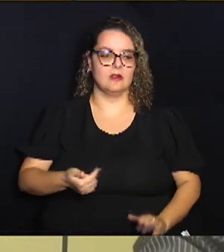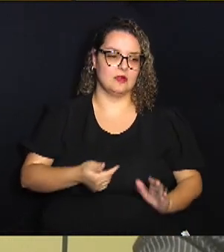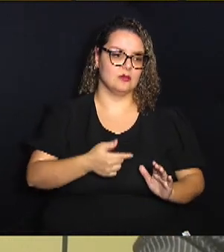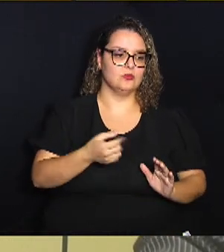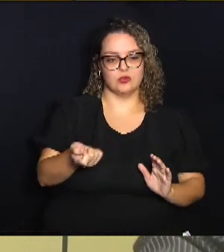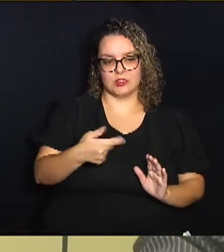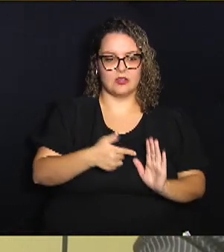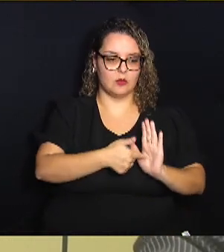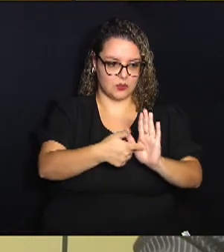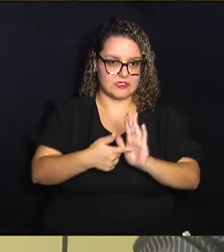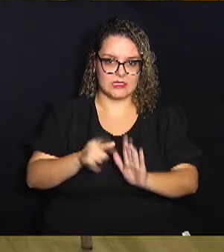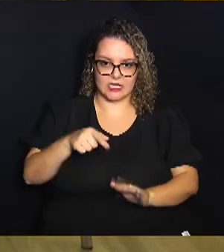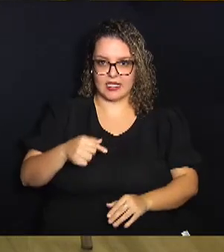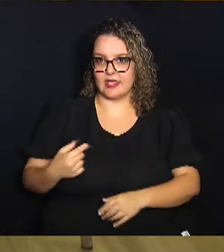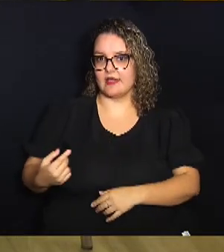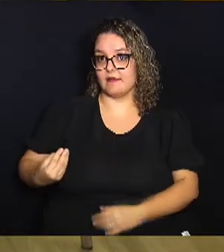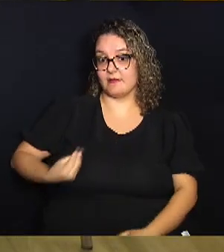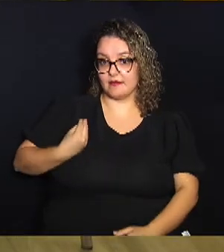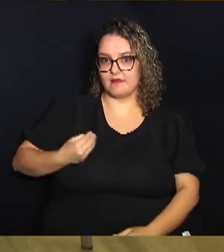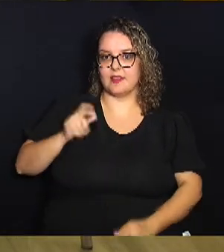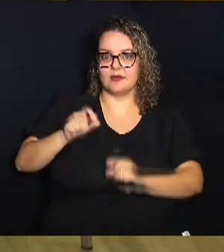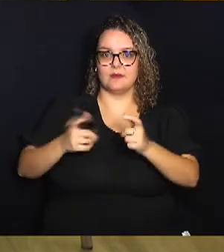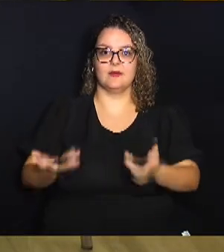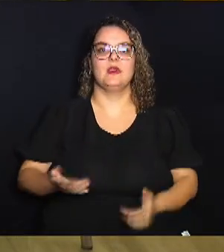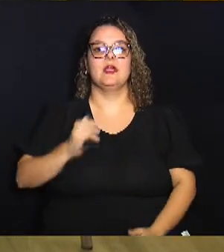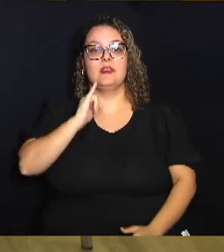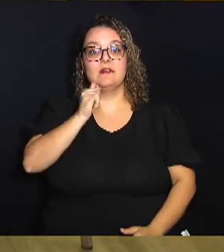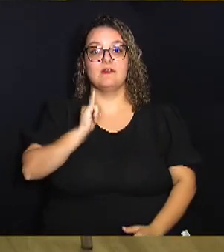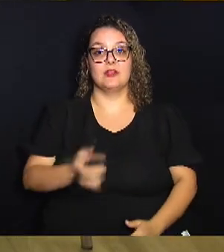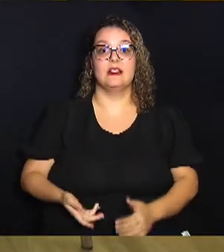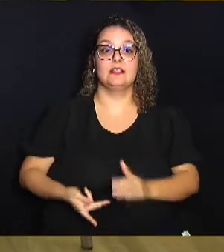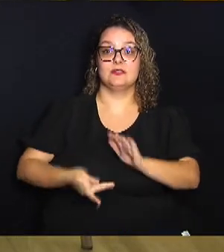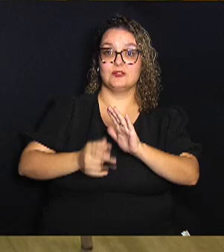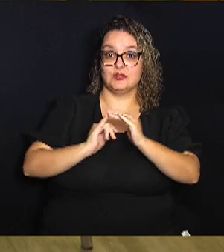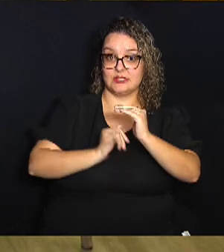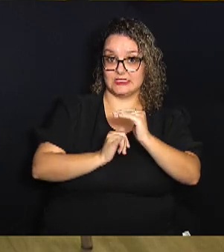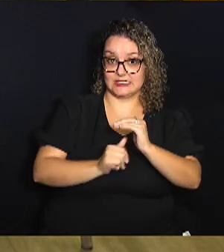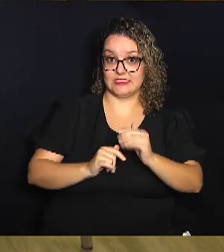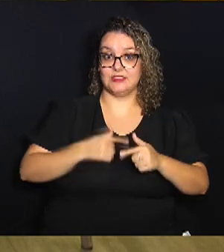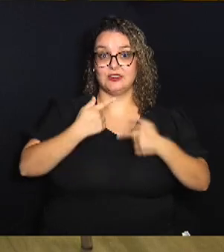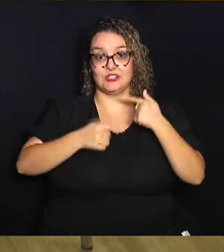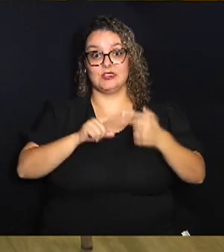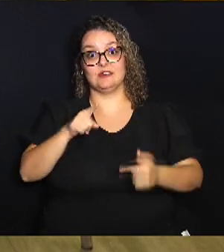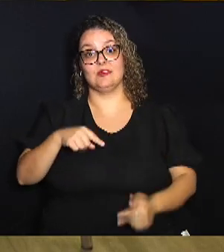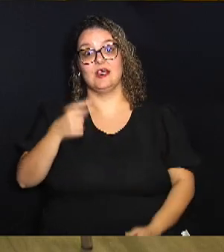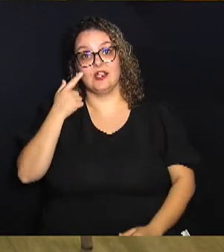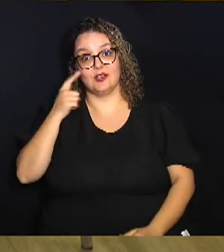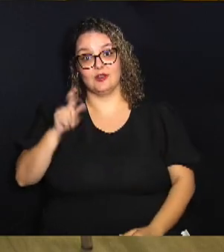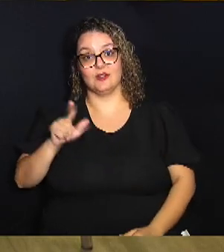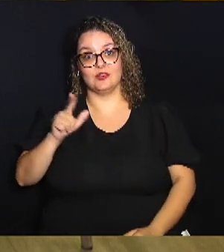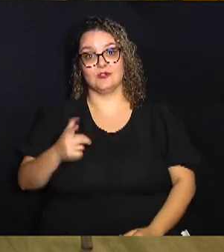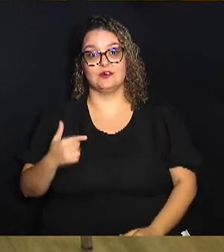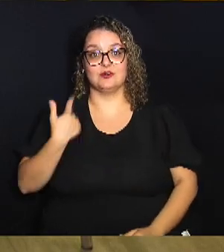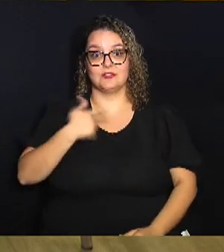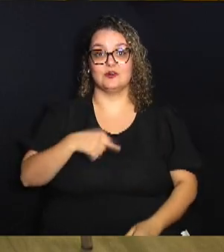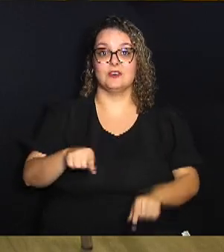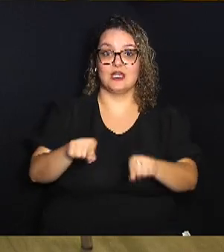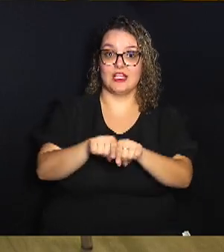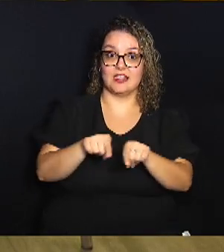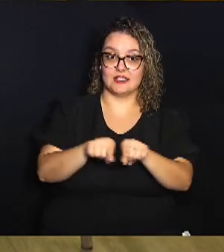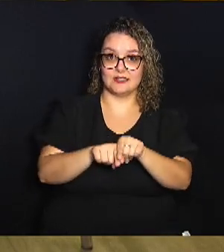eles. Olha, já que a gente está falando de startup, geração Z, é claro, a gente vai,